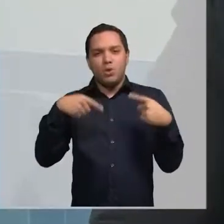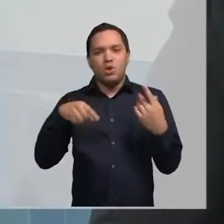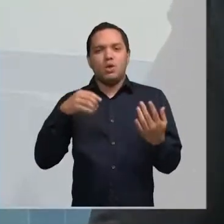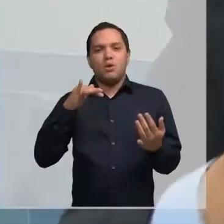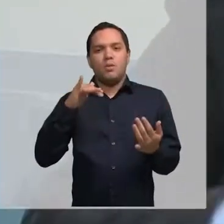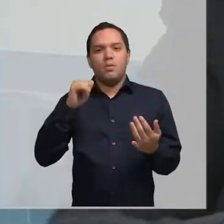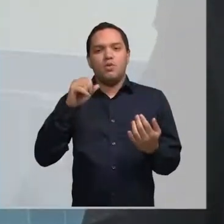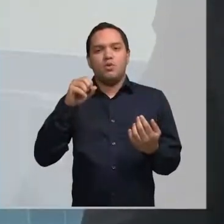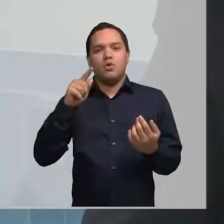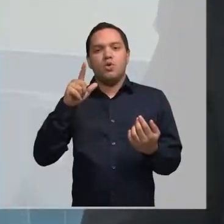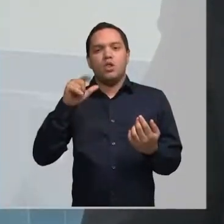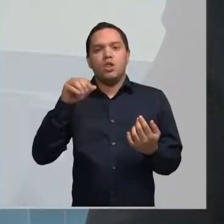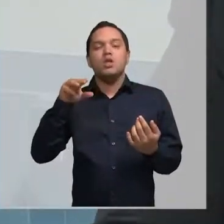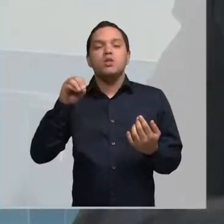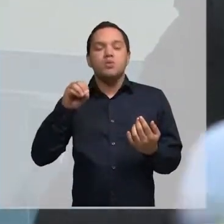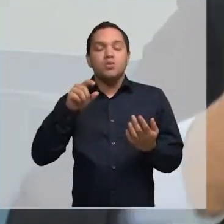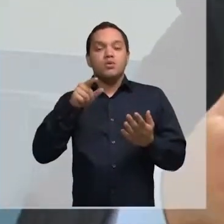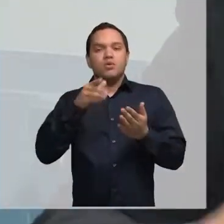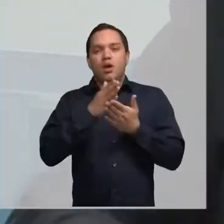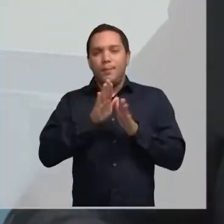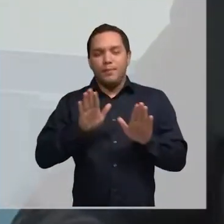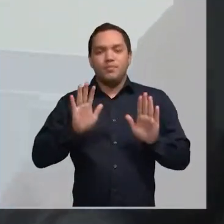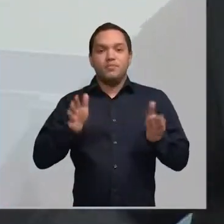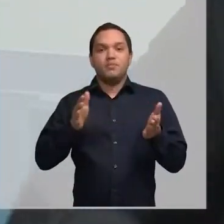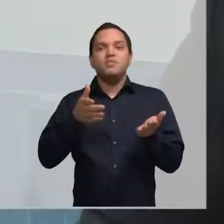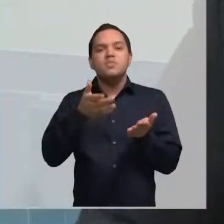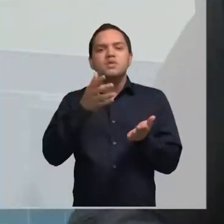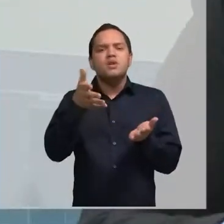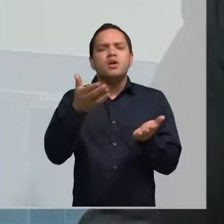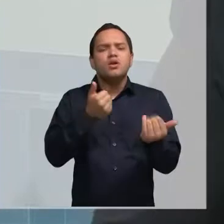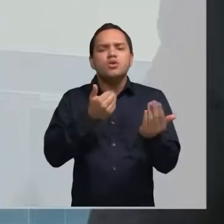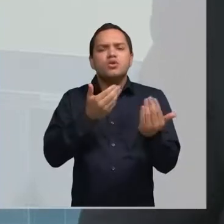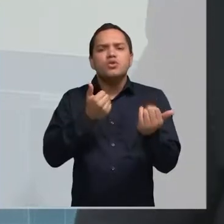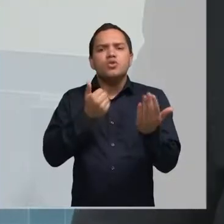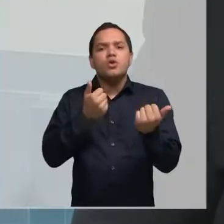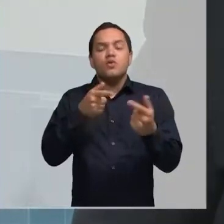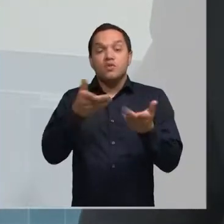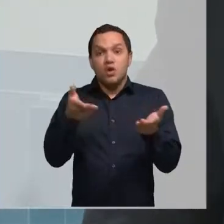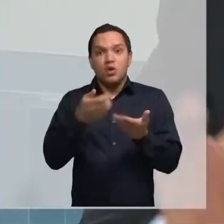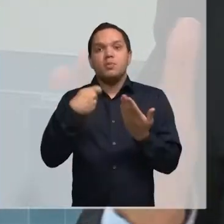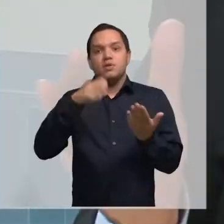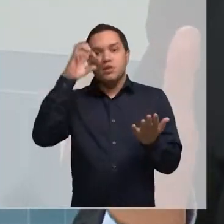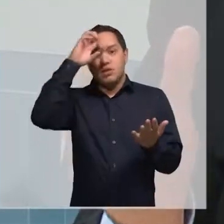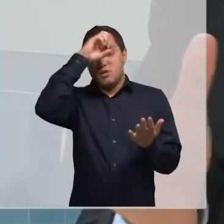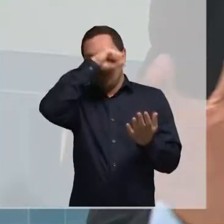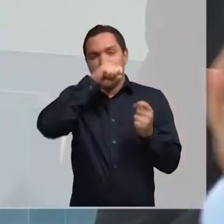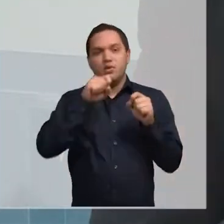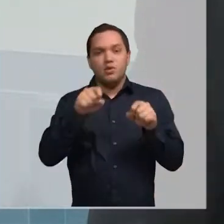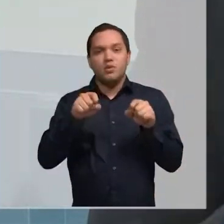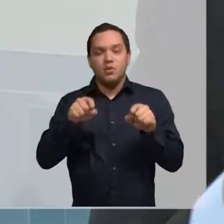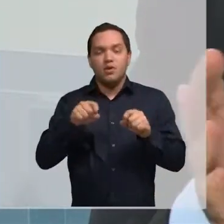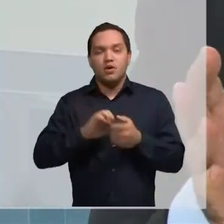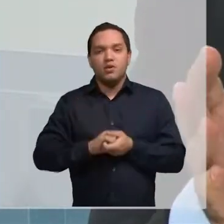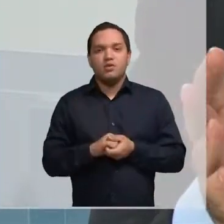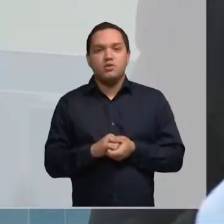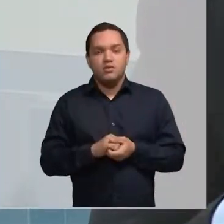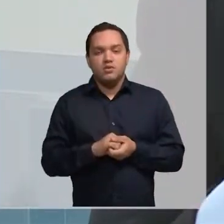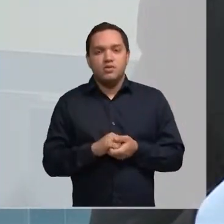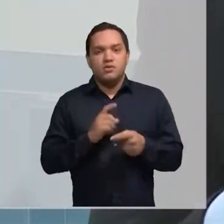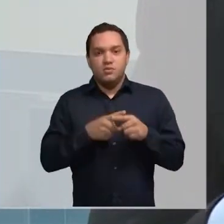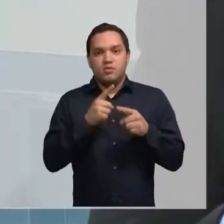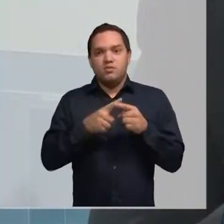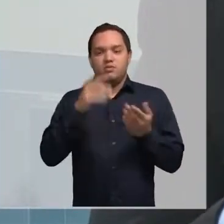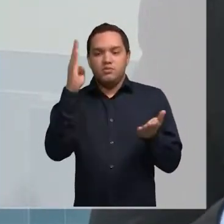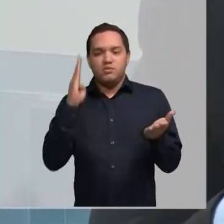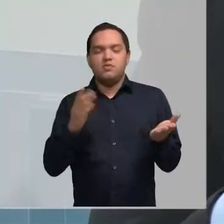país sabe do que eu estou falando. Se você não conhece, é novo, coloque isso na sua cabeça. Né? Ou seja, tão velho não, porque a história política do Brasil